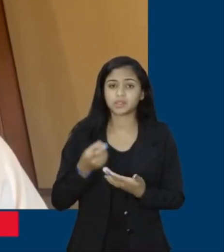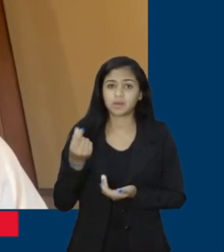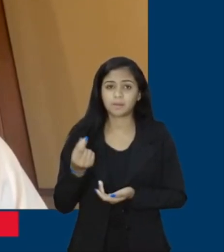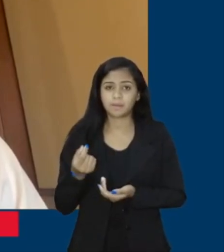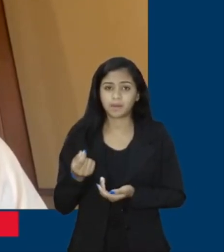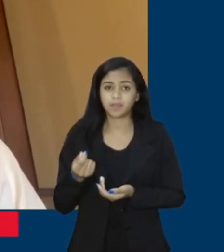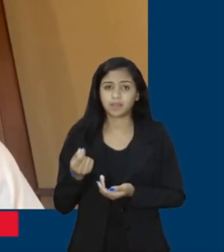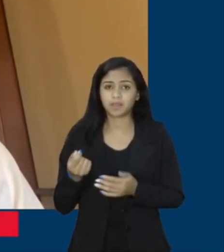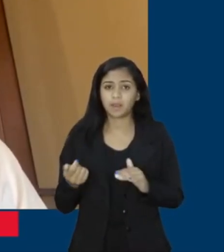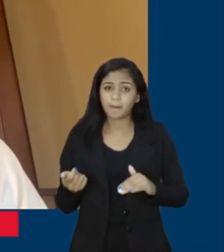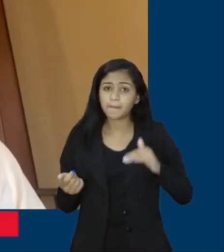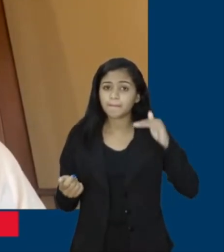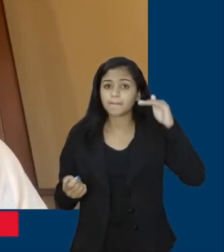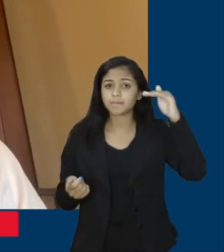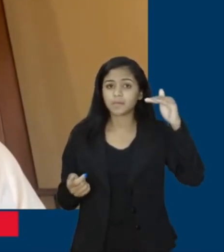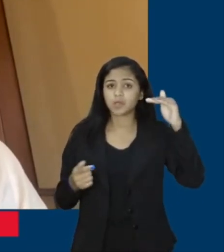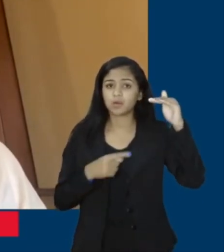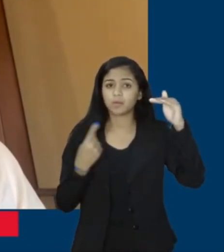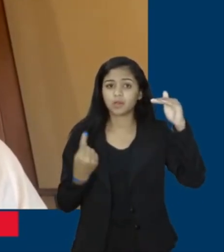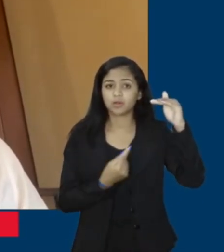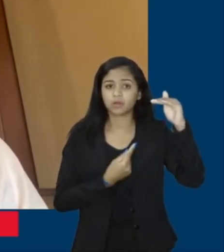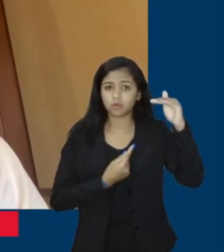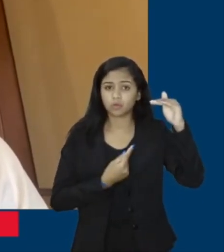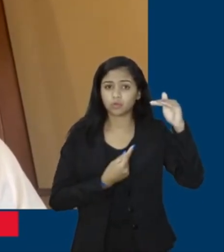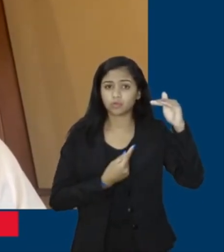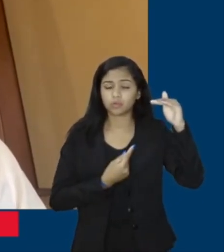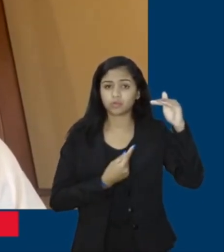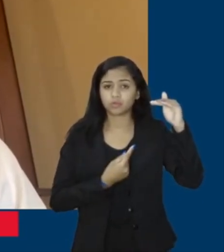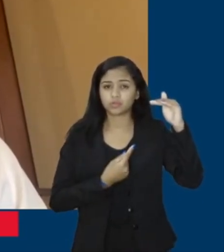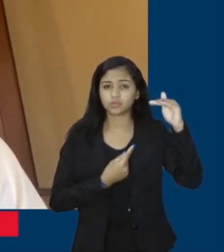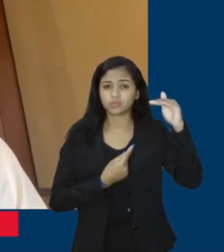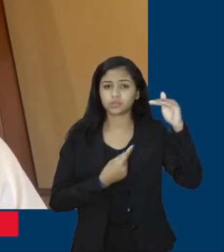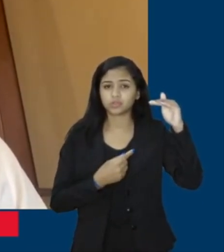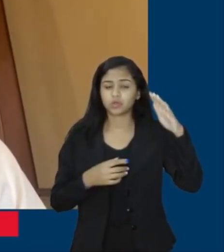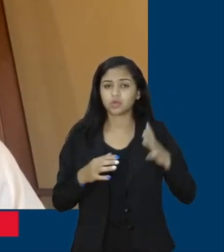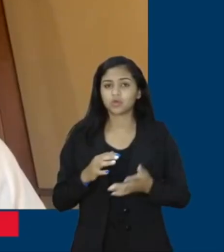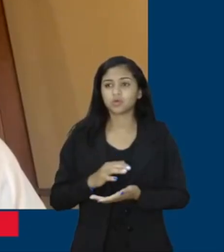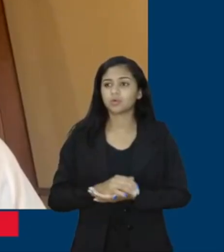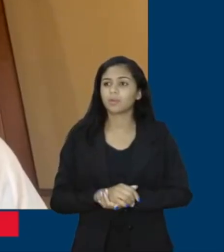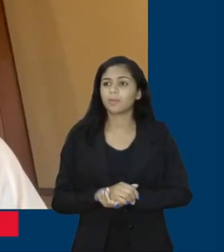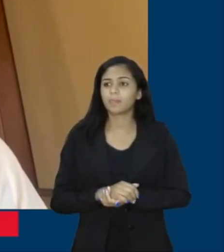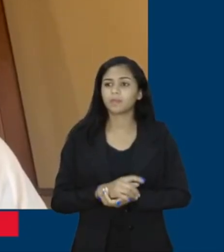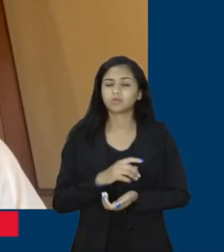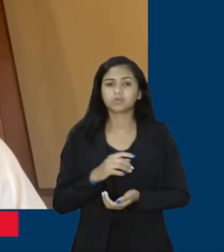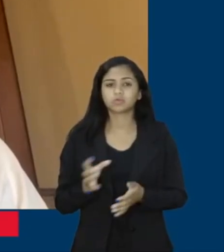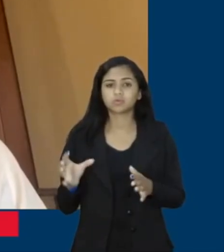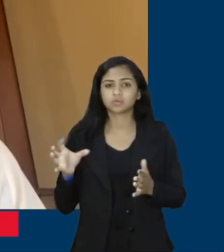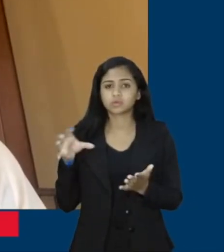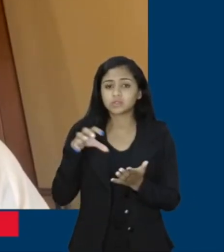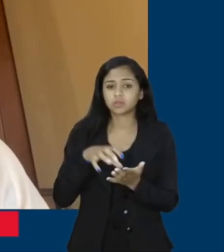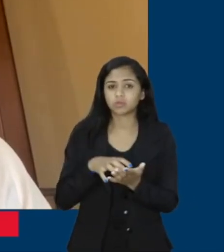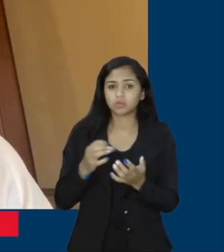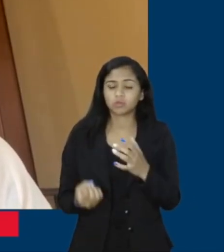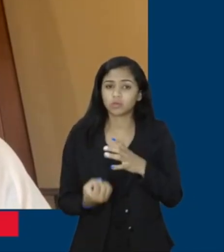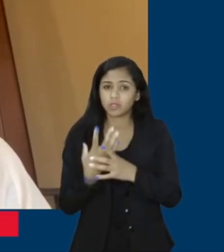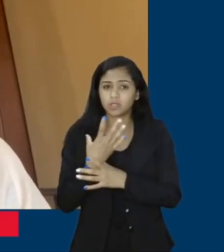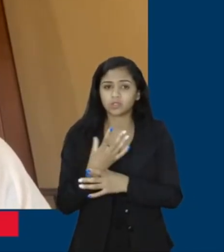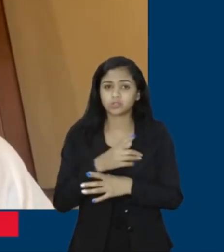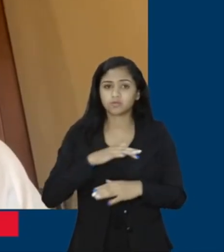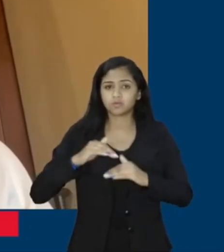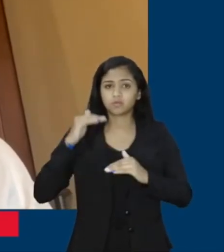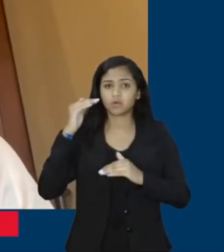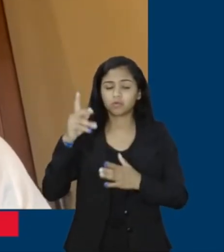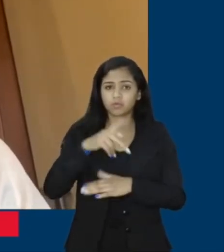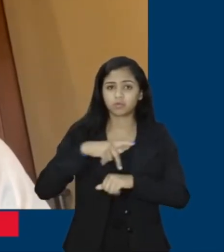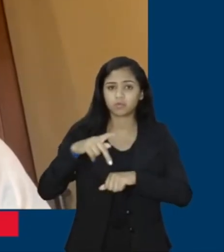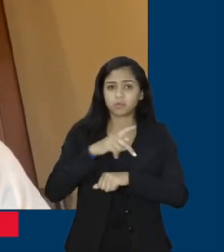tributária maior, até para a gente manter um nível de desoneração do setor produtivo alto no nosso país,